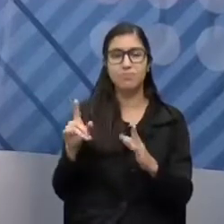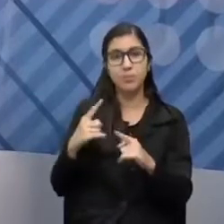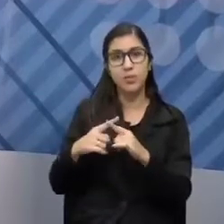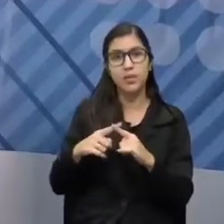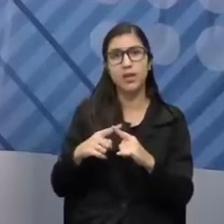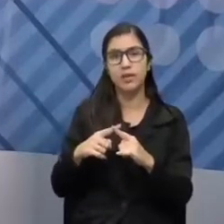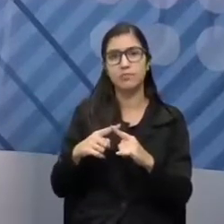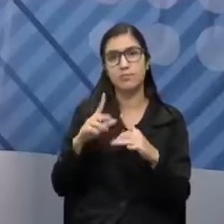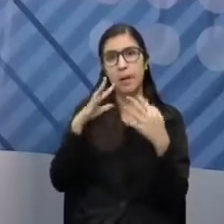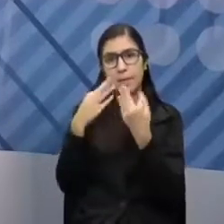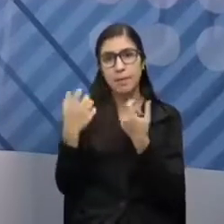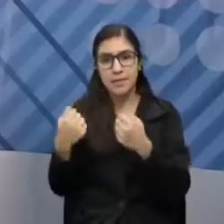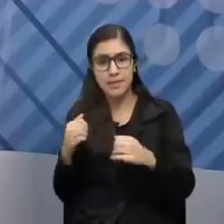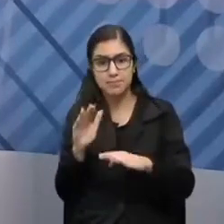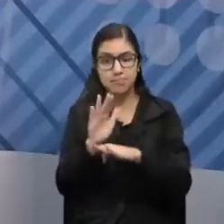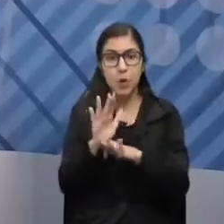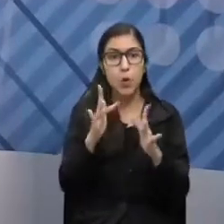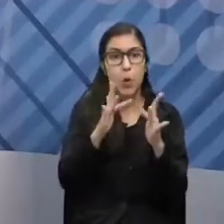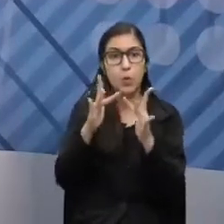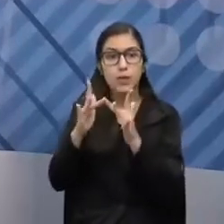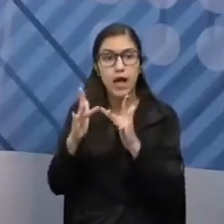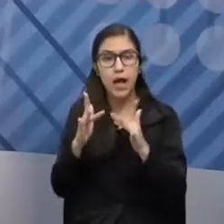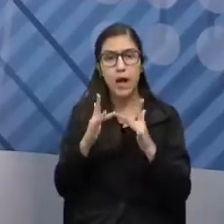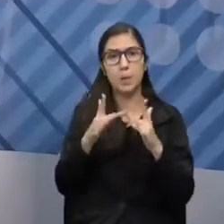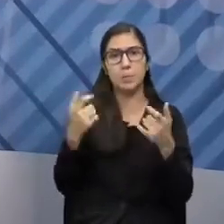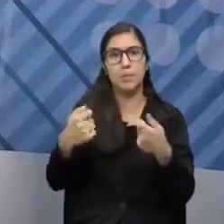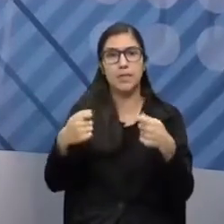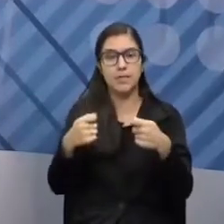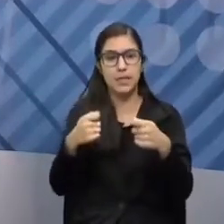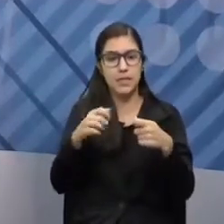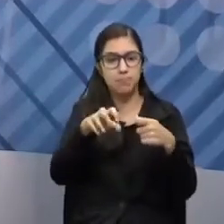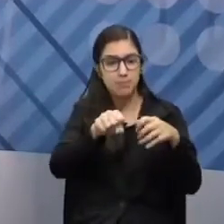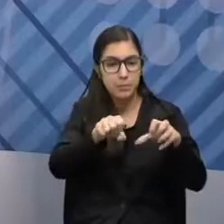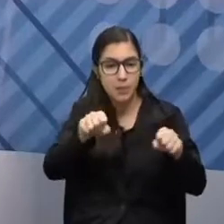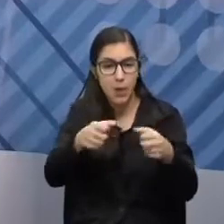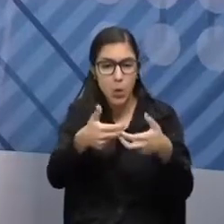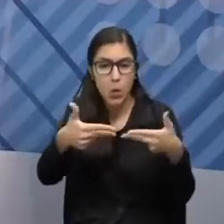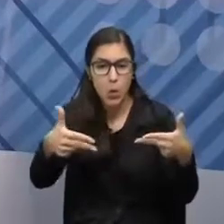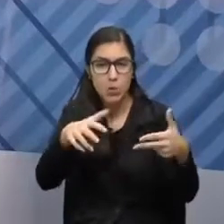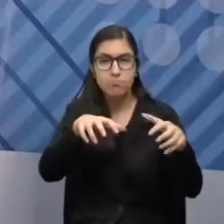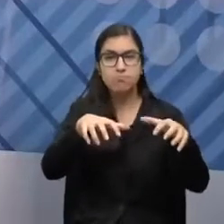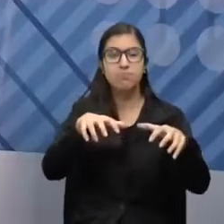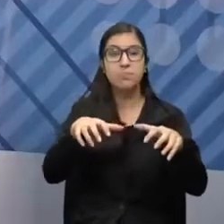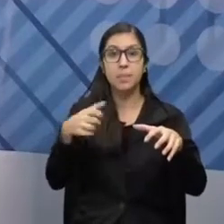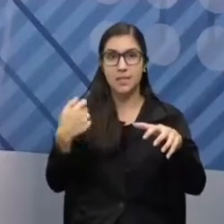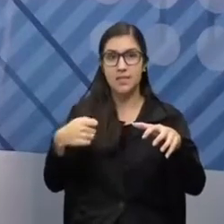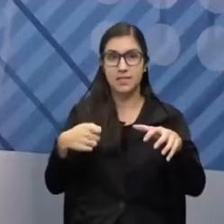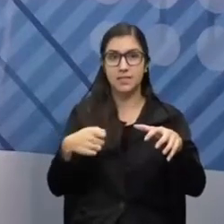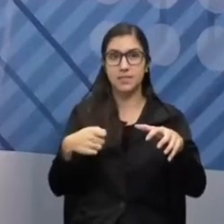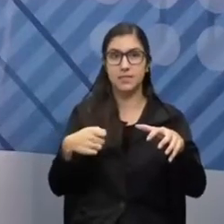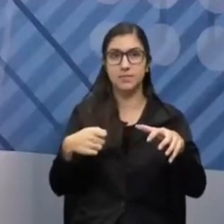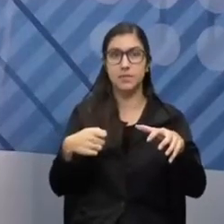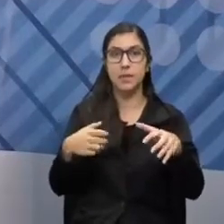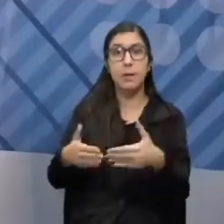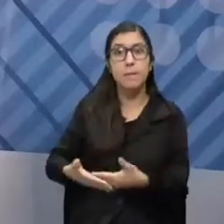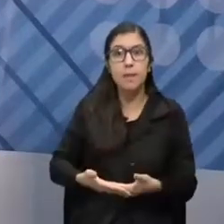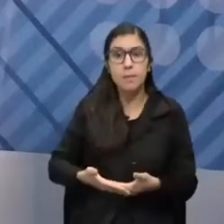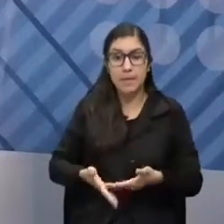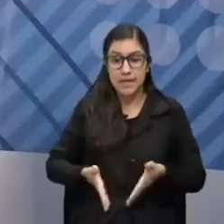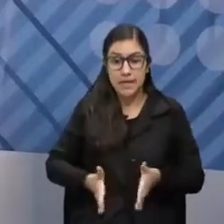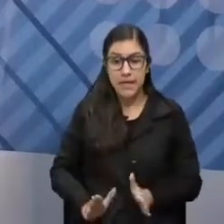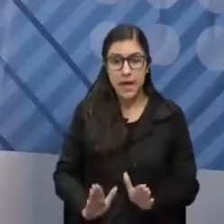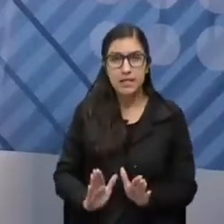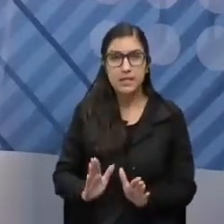ter um contato com o outro, com texturas ou com objetos, pensem só uma coisa. Bebês que nascem